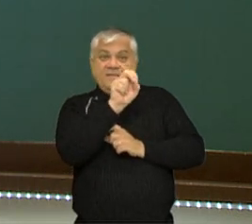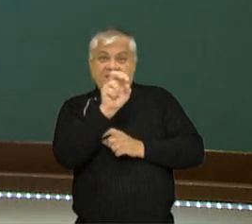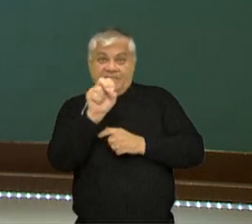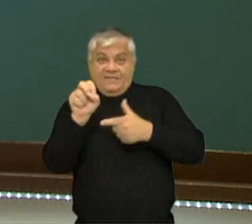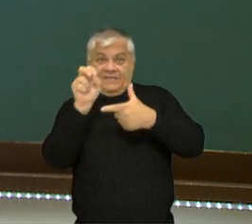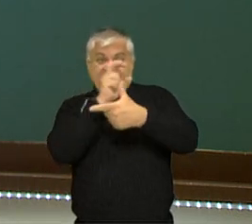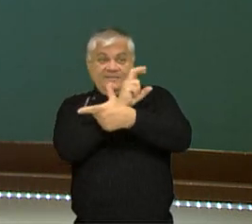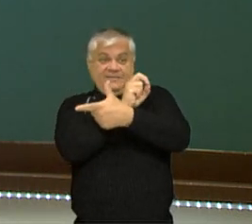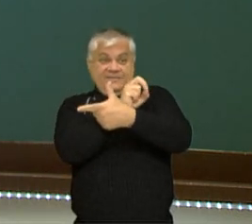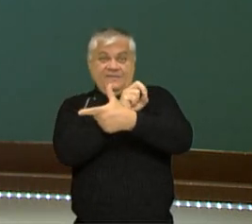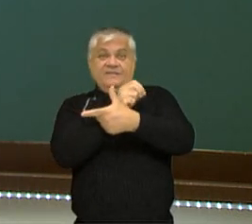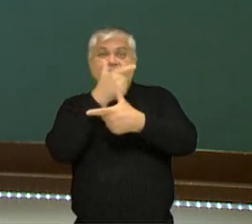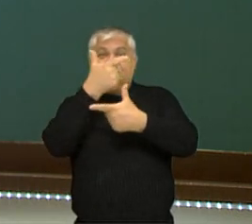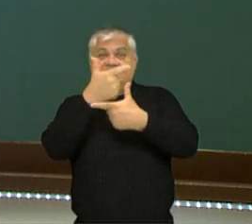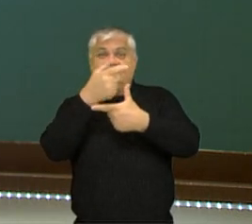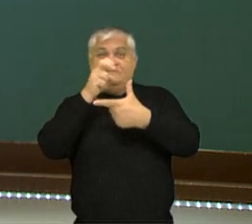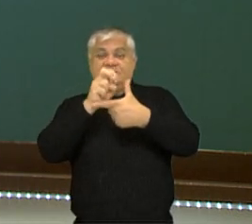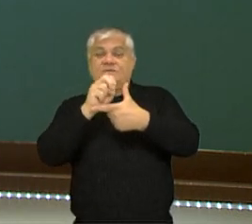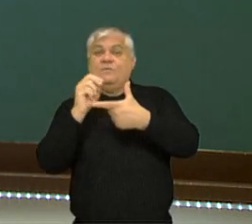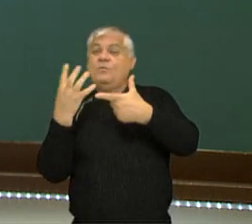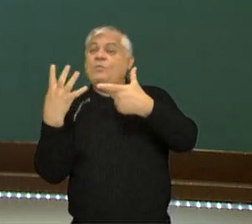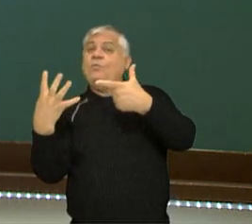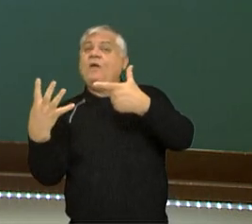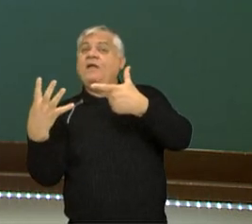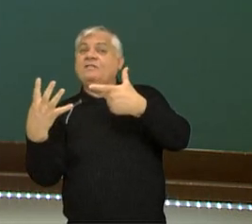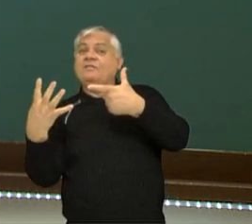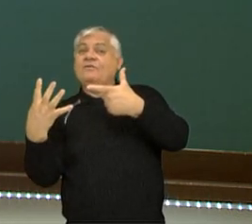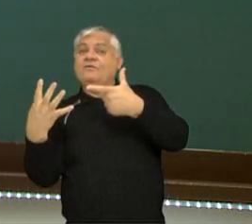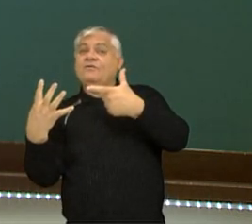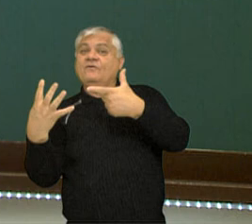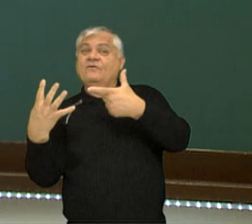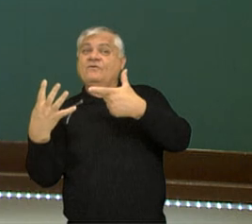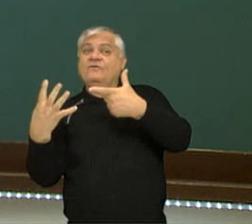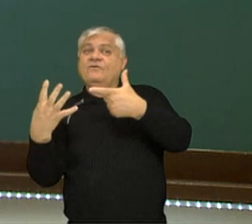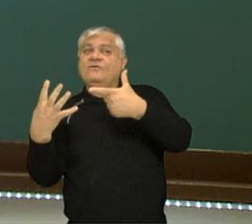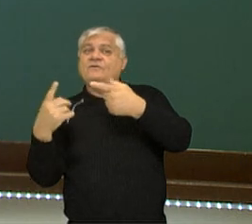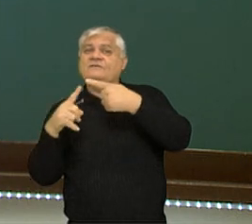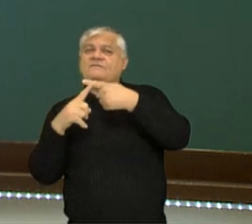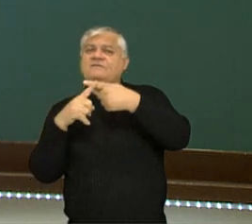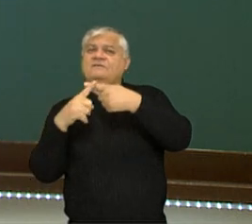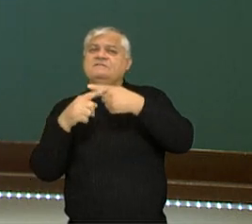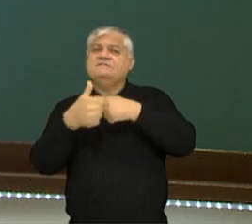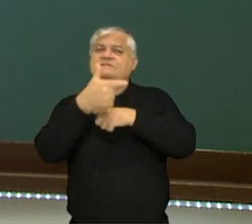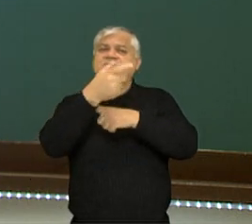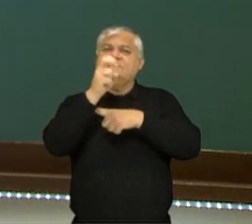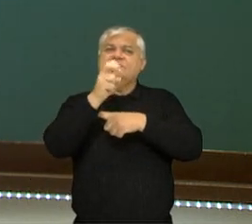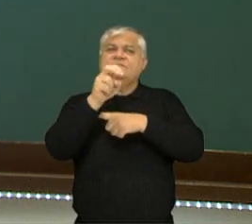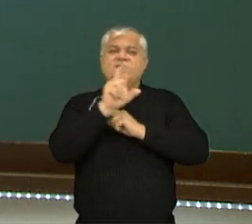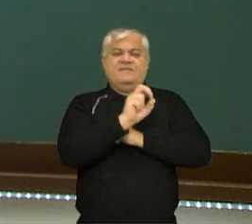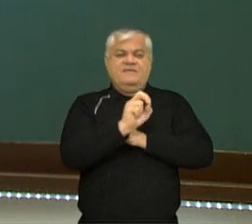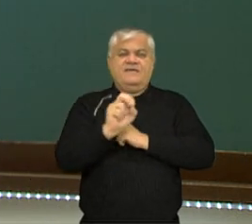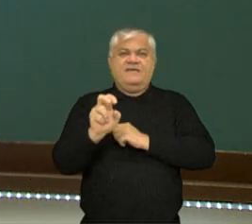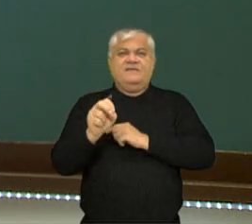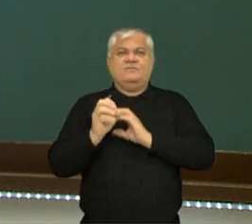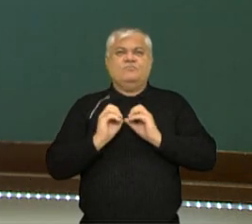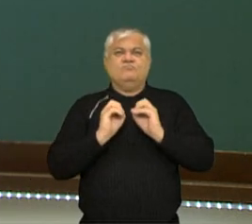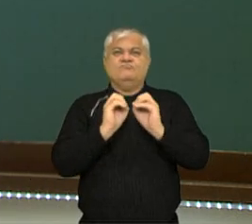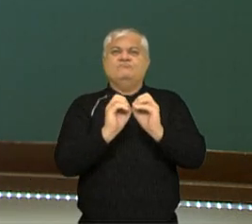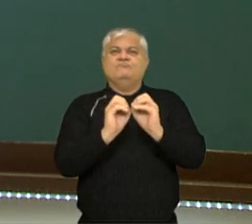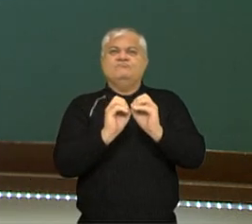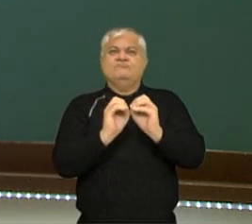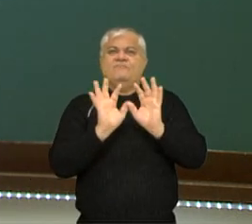faço 4 vezes 125. 4 vezes 125, 500.